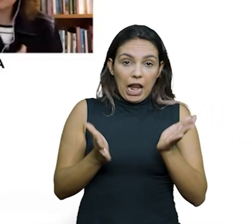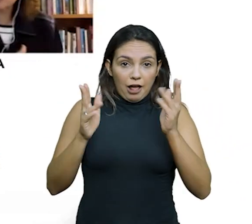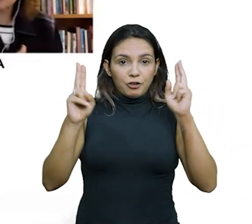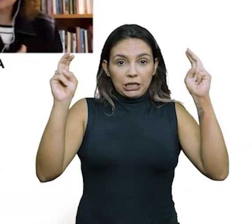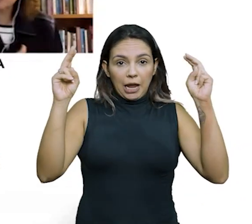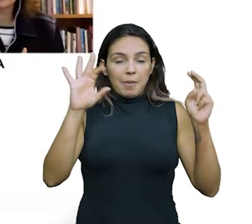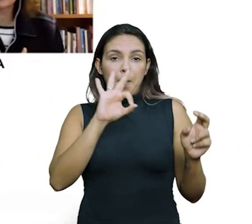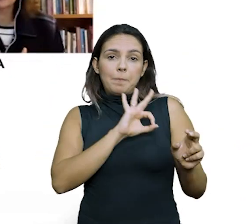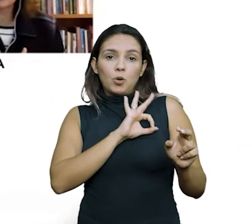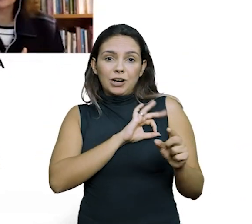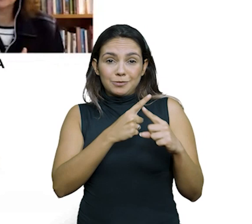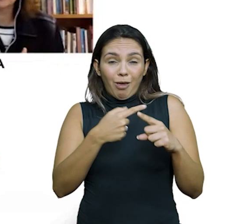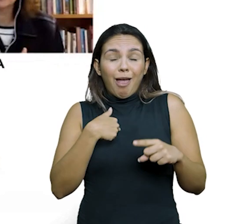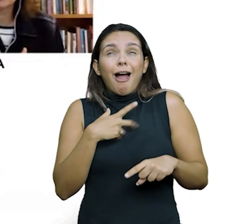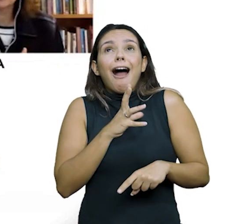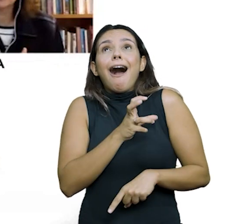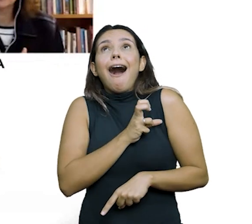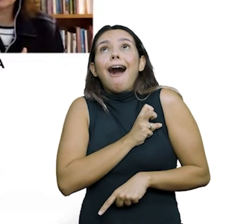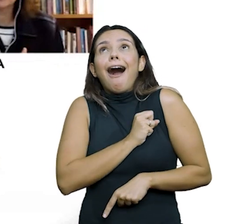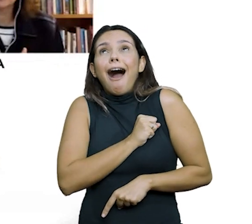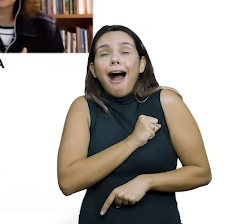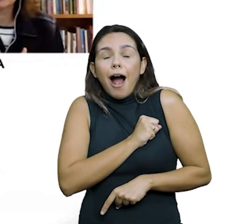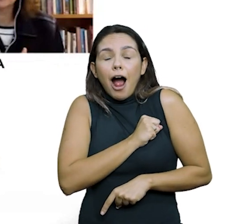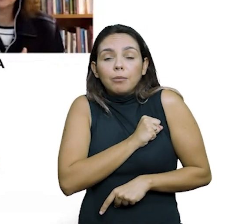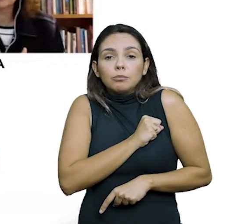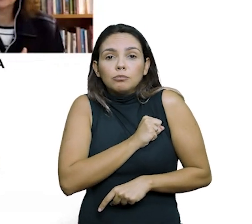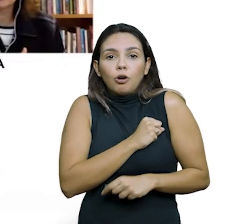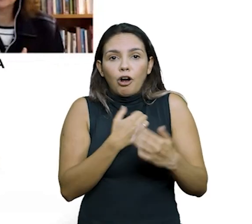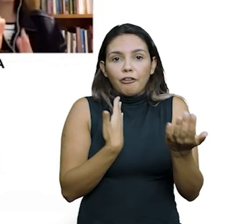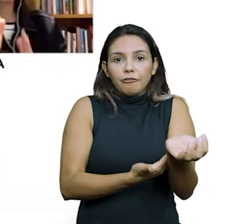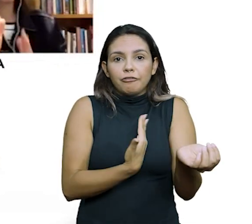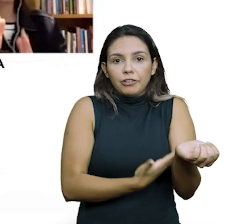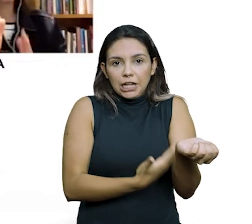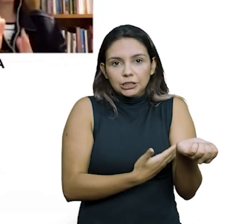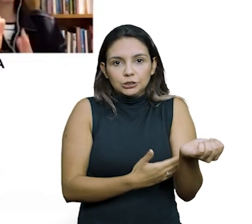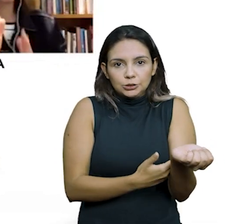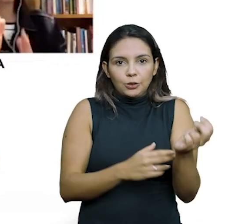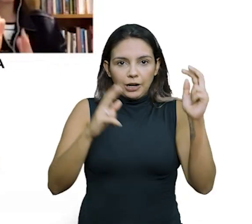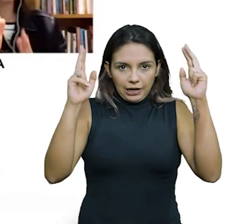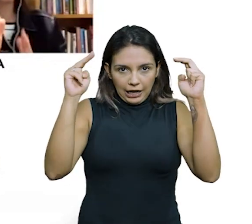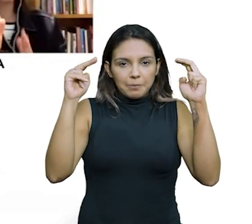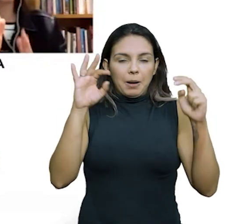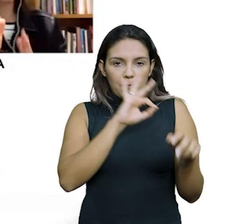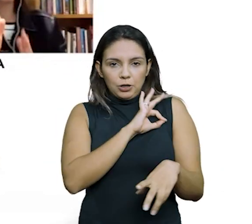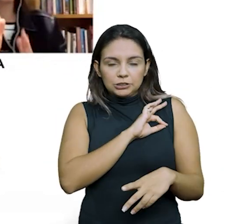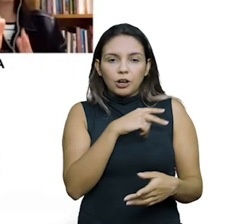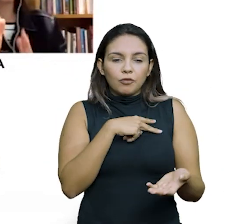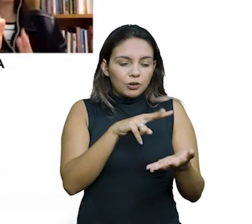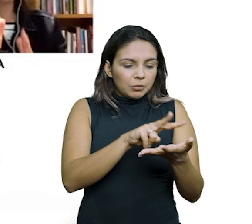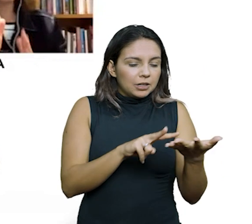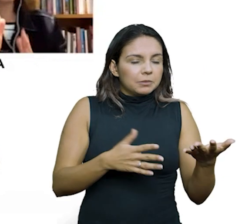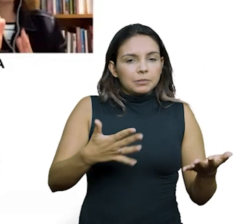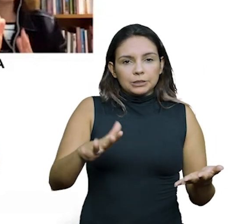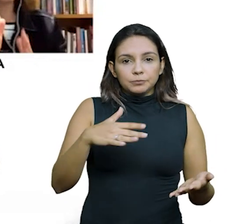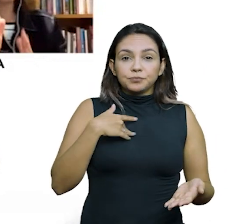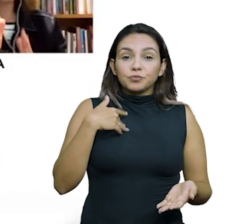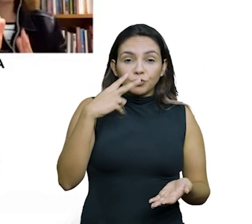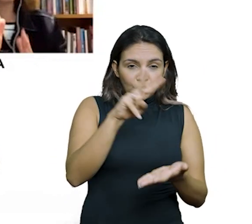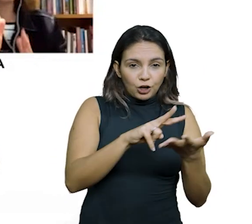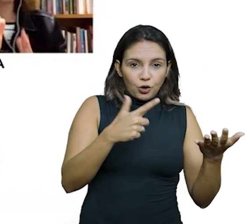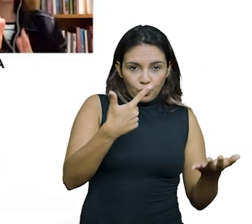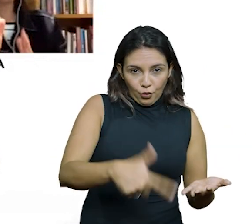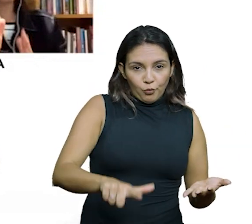policiais, porque eu sou viciada em policial desde sempre, né? Policial, mais ou menos, eu estou conseguindo. Fui reler Dom